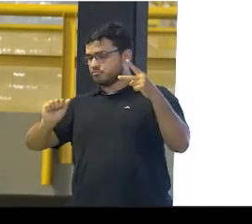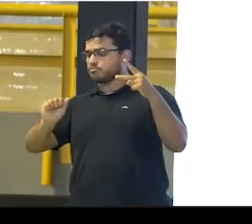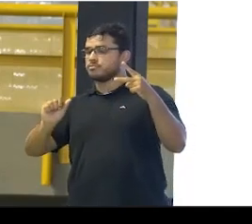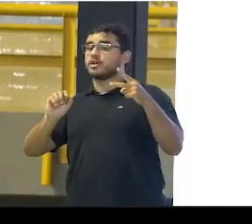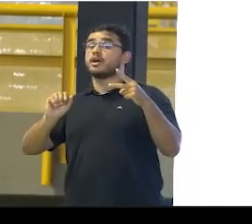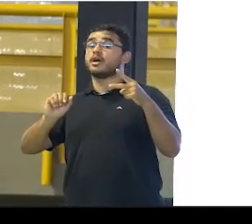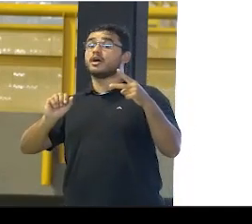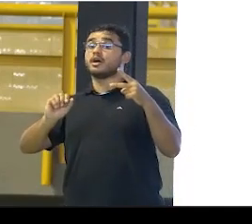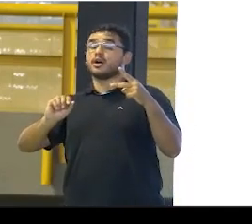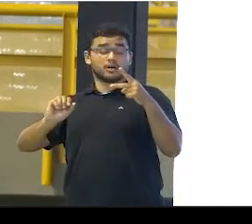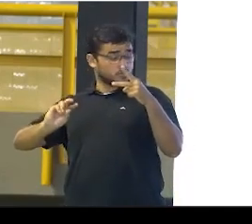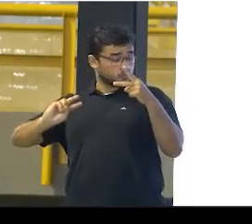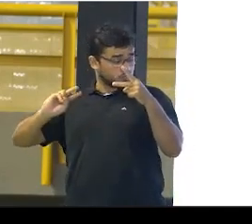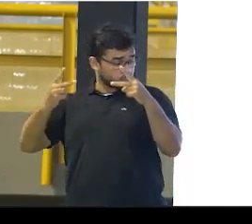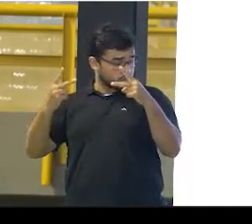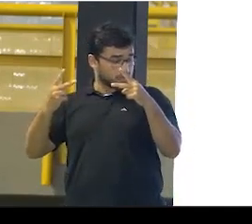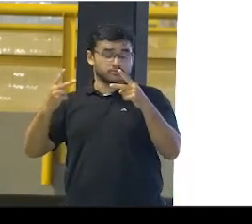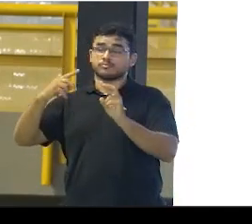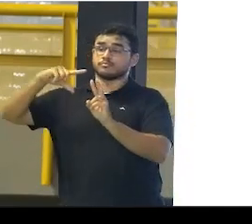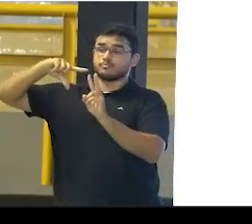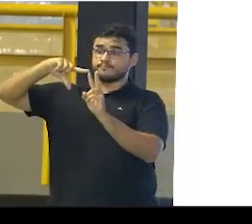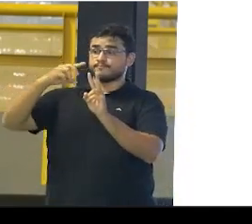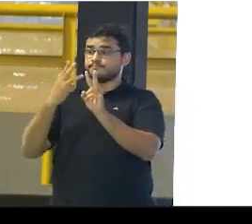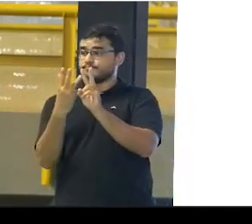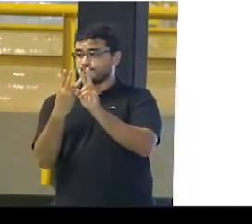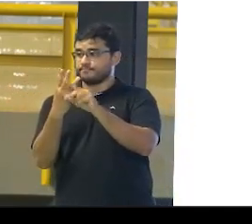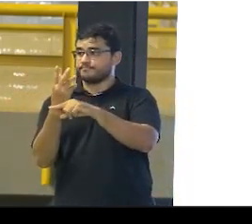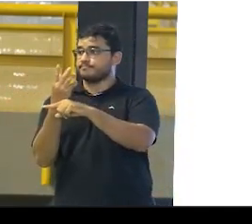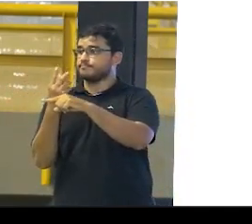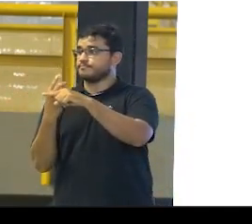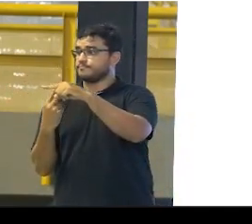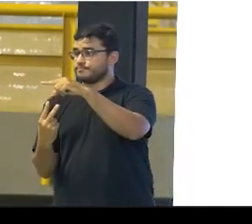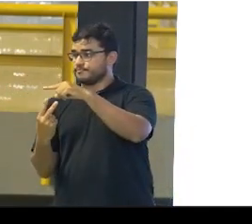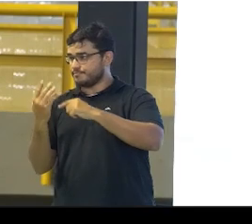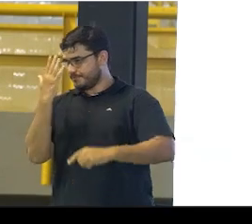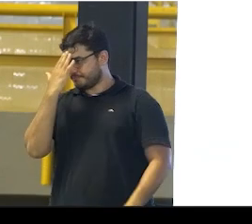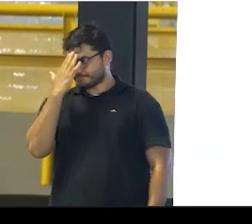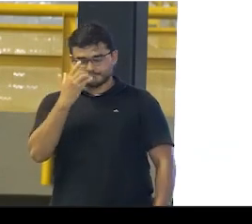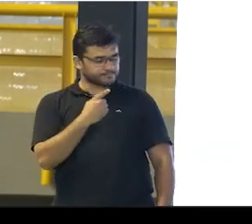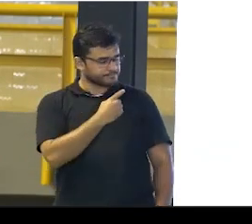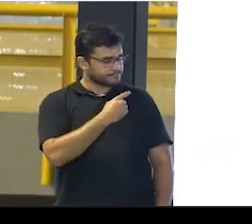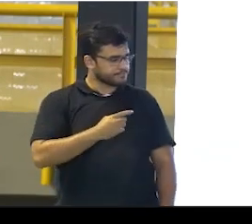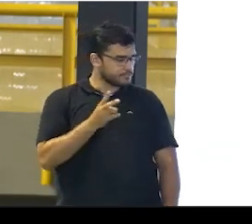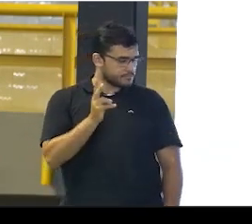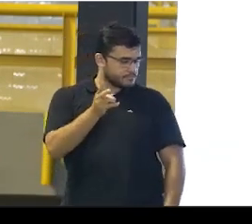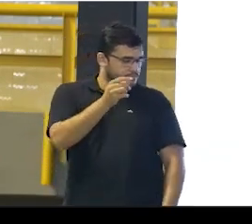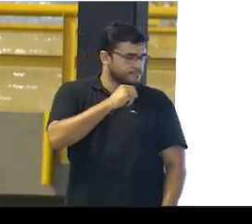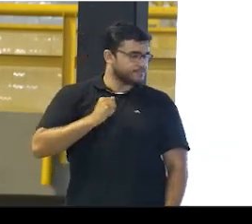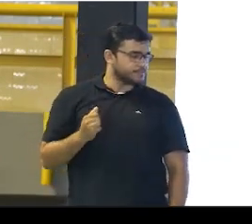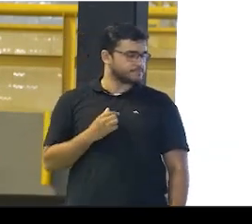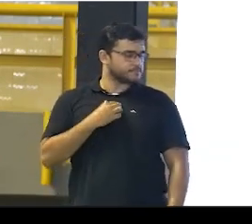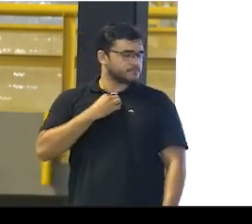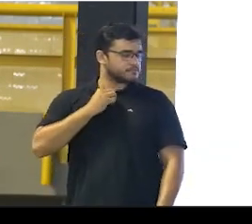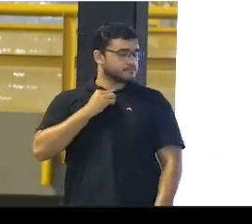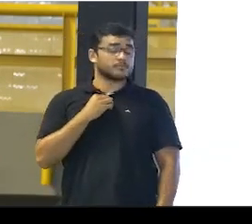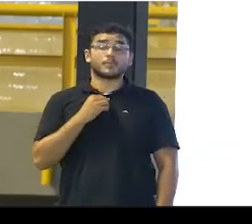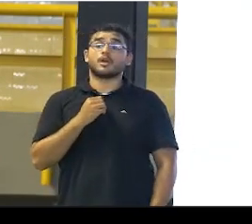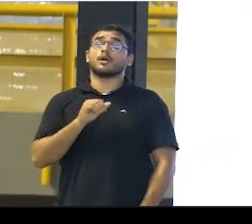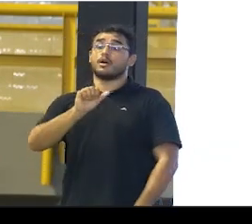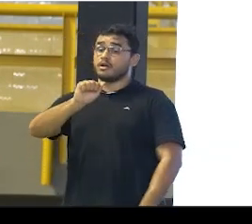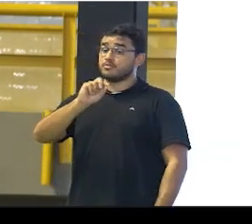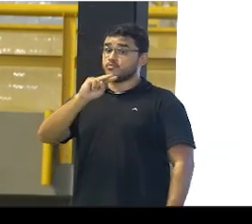4 triângulos, e agora eu tenho um retângulo de novo. Quanto é a área do retângulo? Base vezes